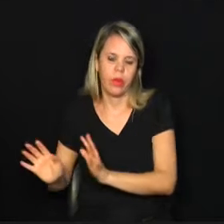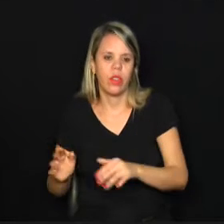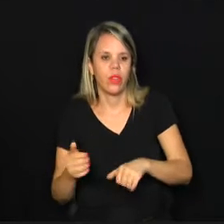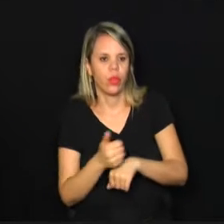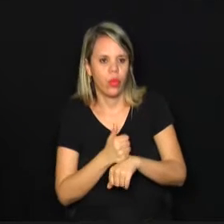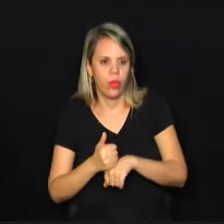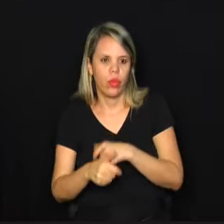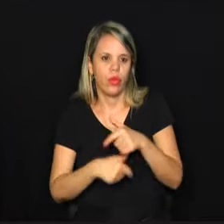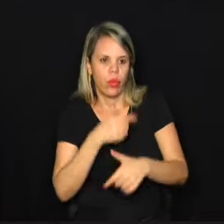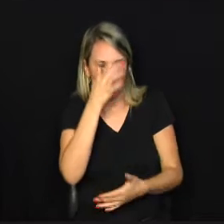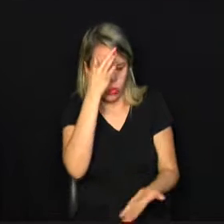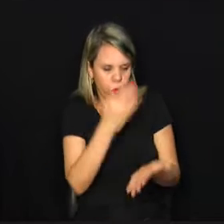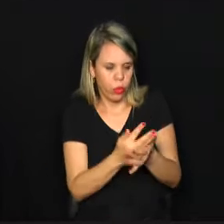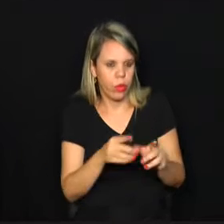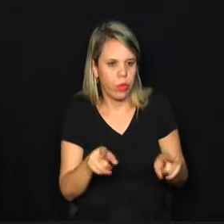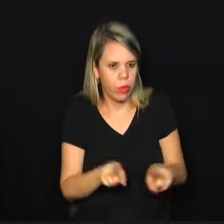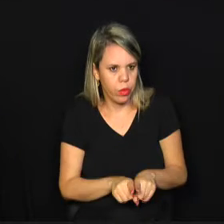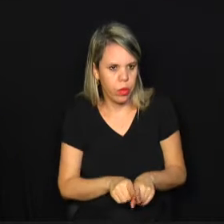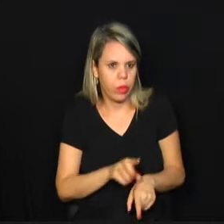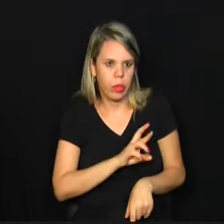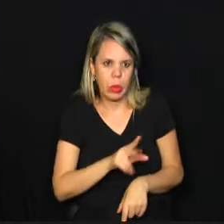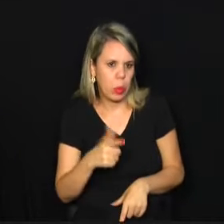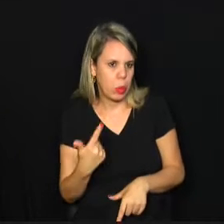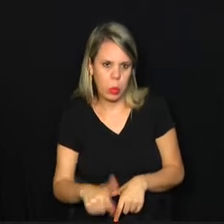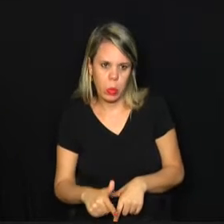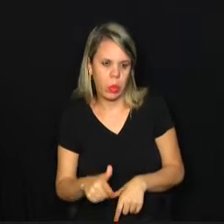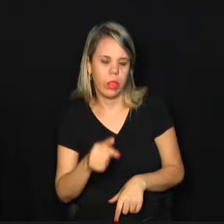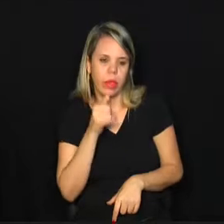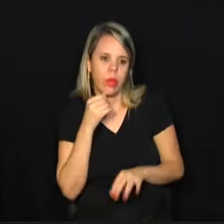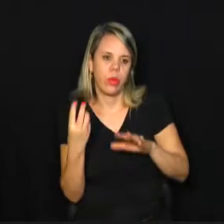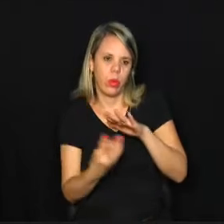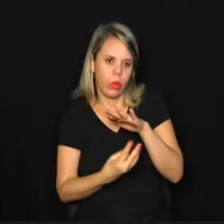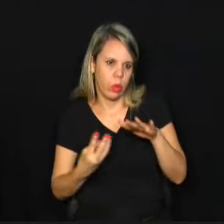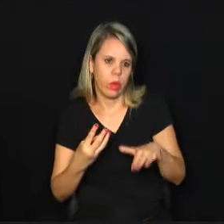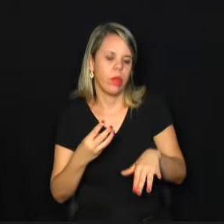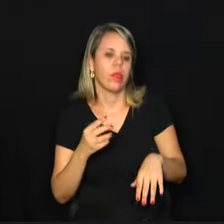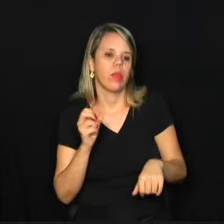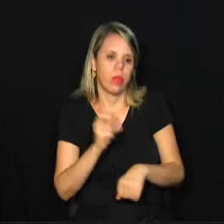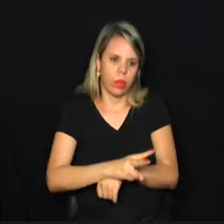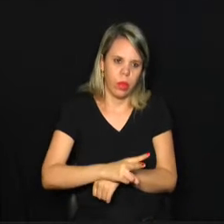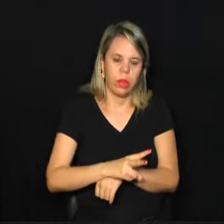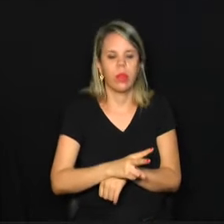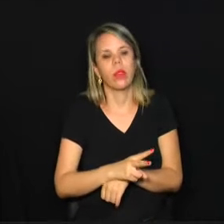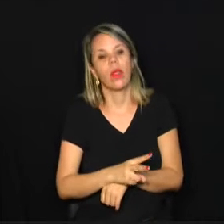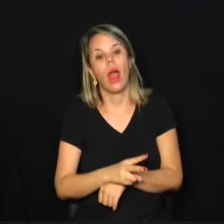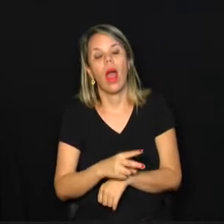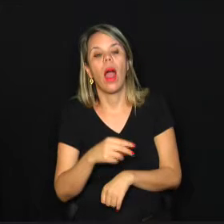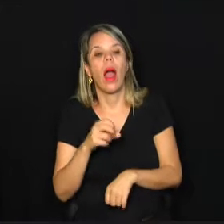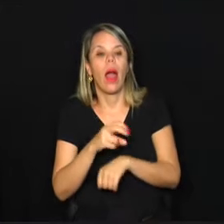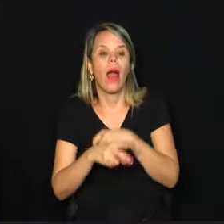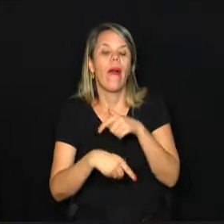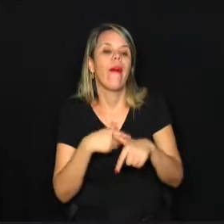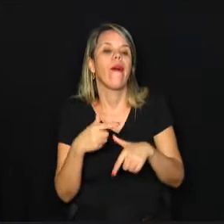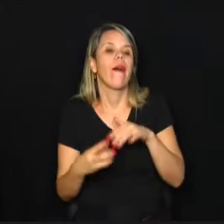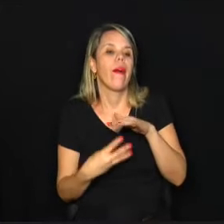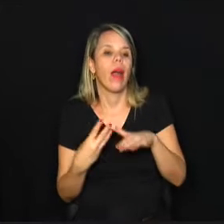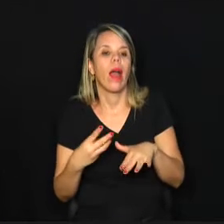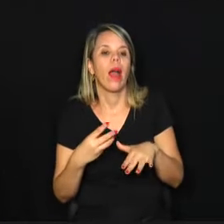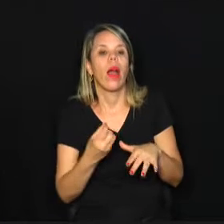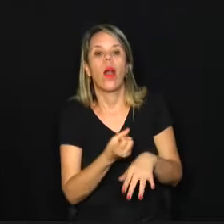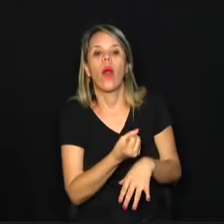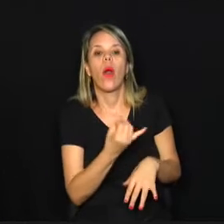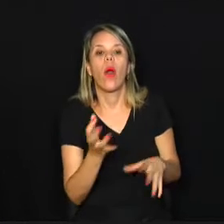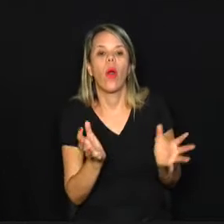de confiança sem ser que fossem comissão. Então, os cargos em comissão estariam reservados